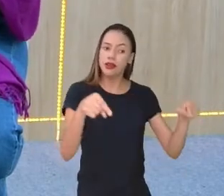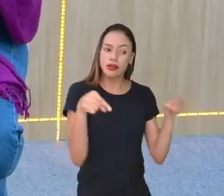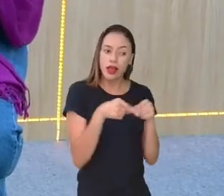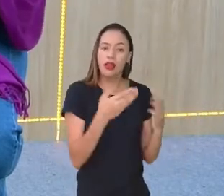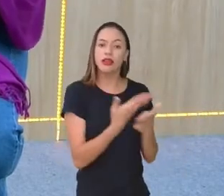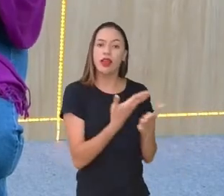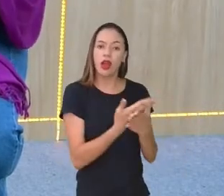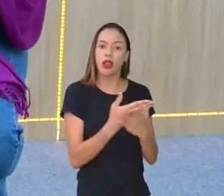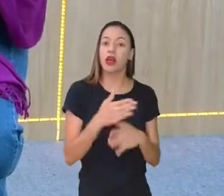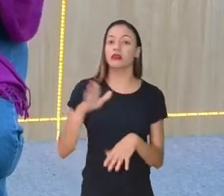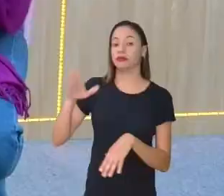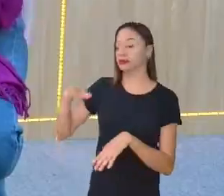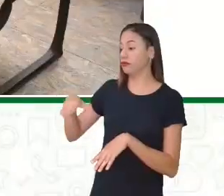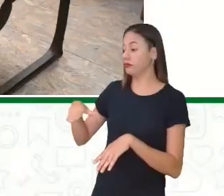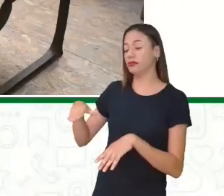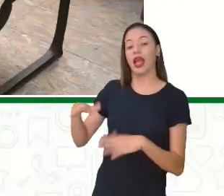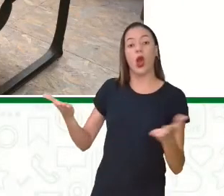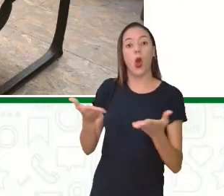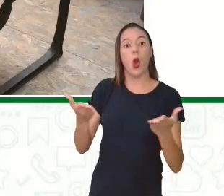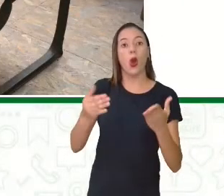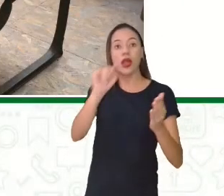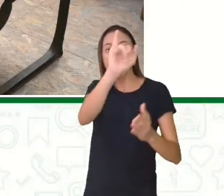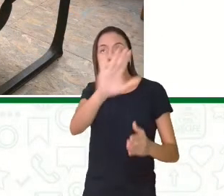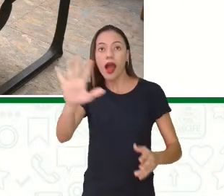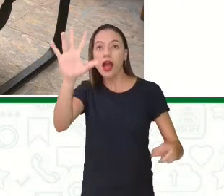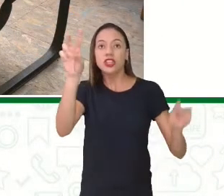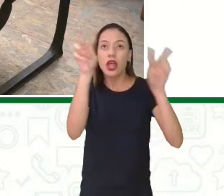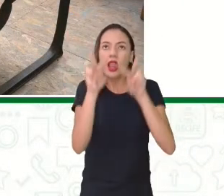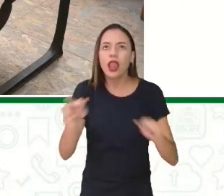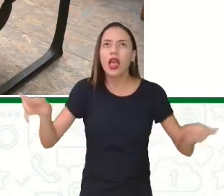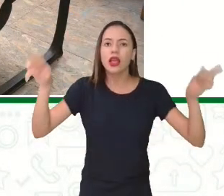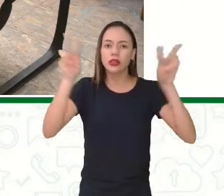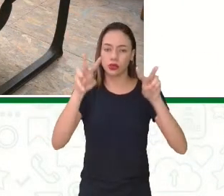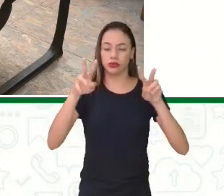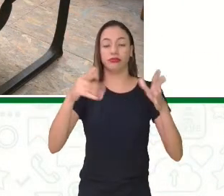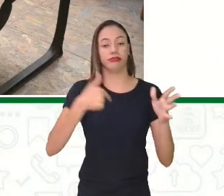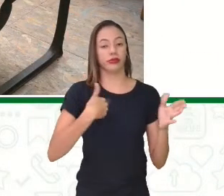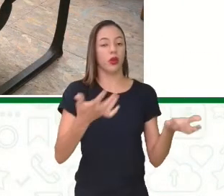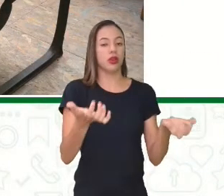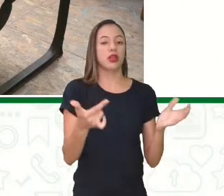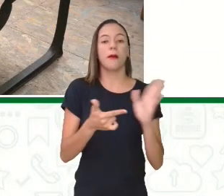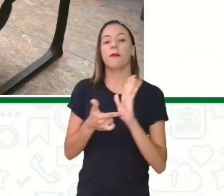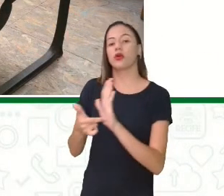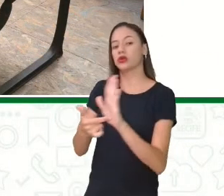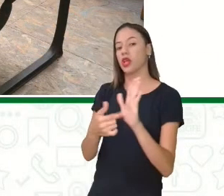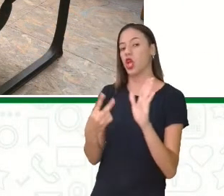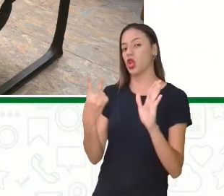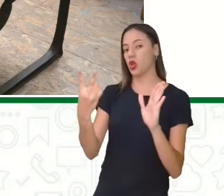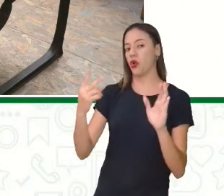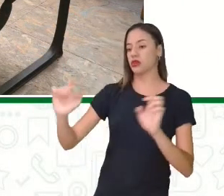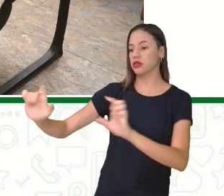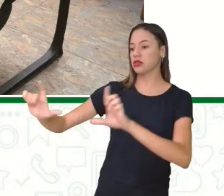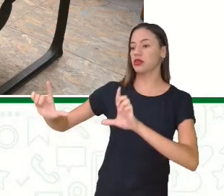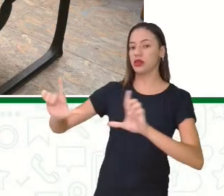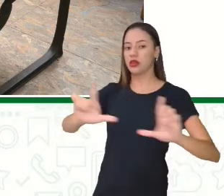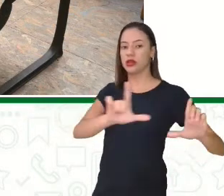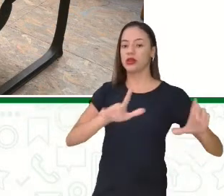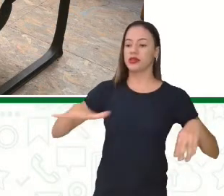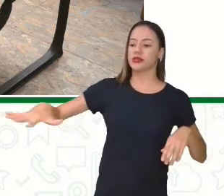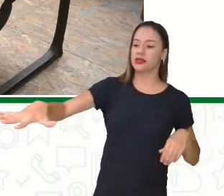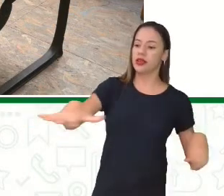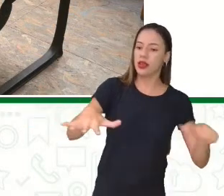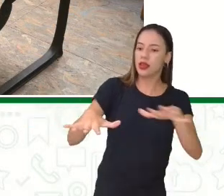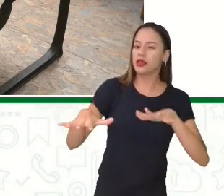fazer leitura de imagem, hein? Leitura Vamos de embora. imagem. Eu trouxe dois cenários para a gente pensar, Dini. O que é que vai